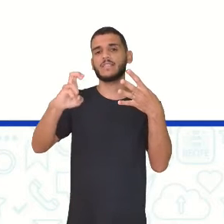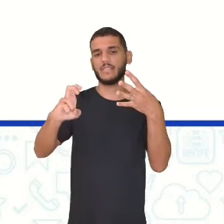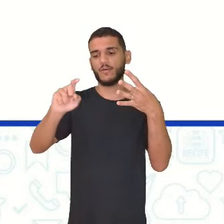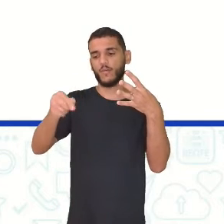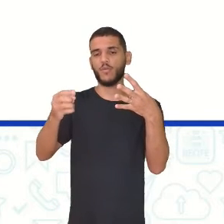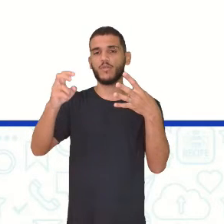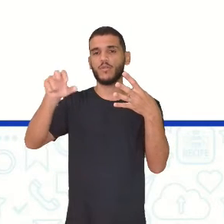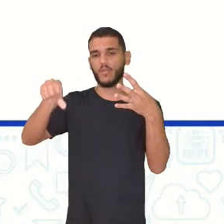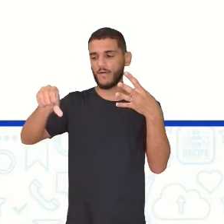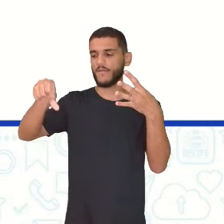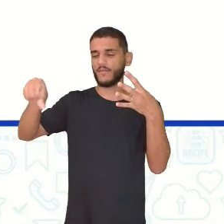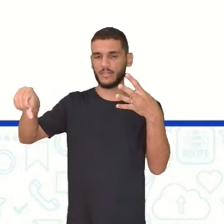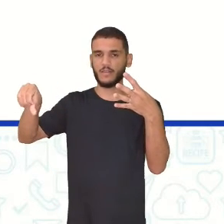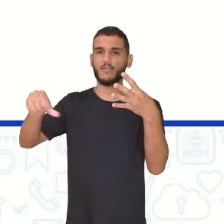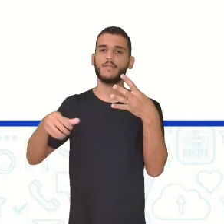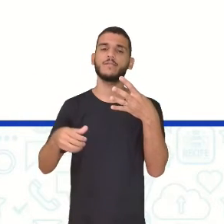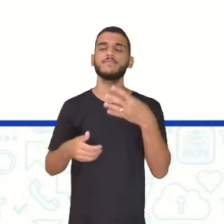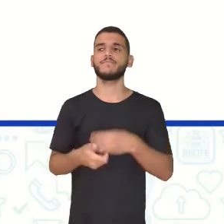custa R$